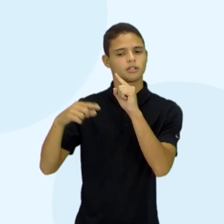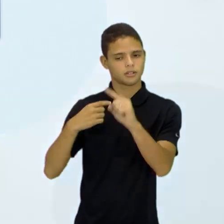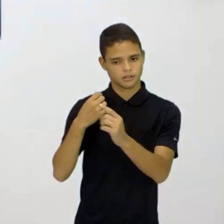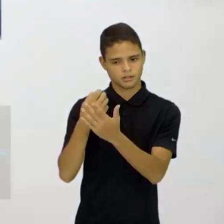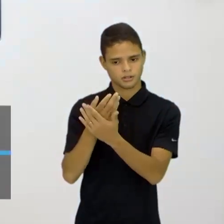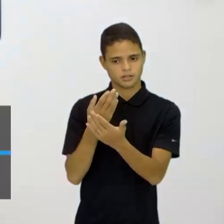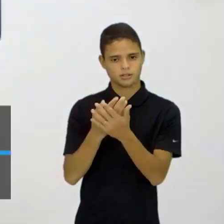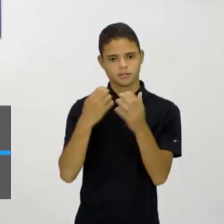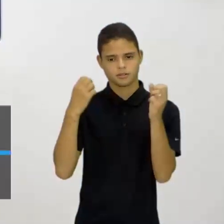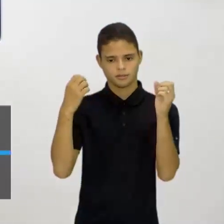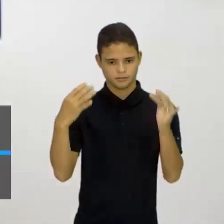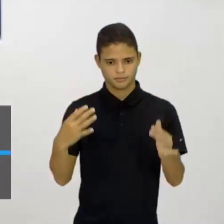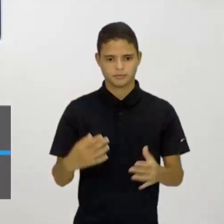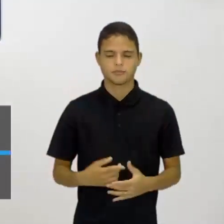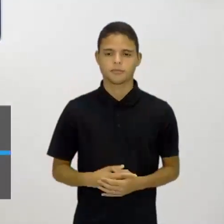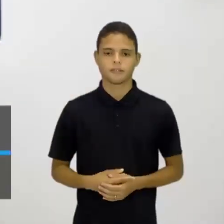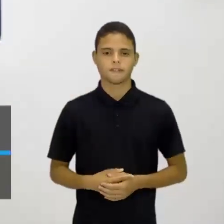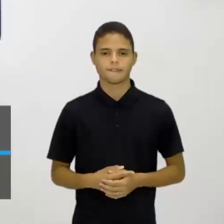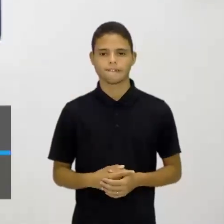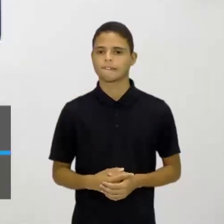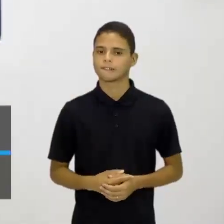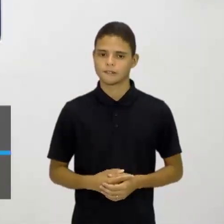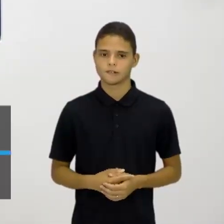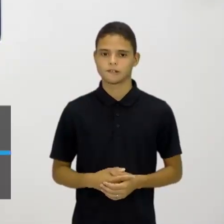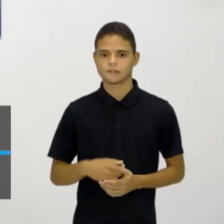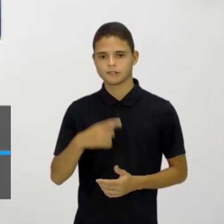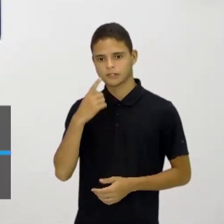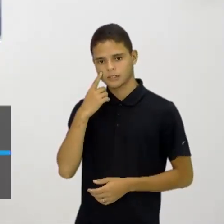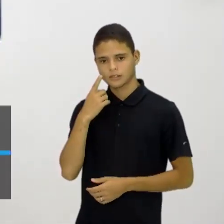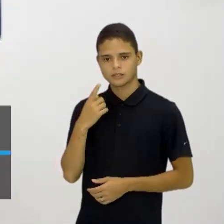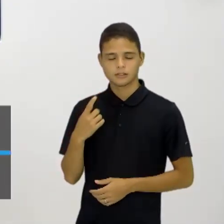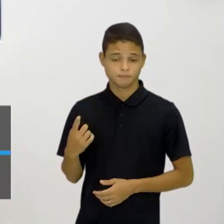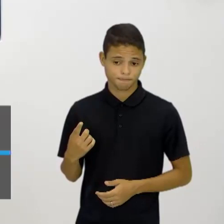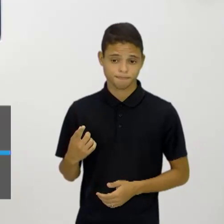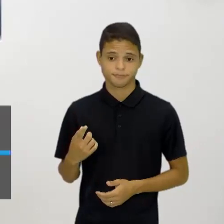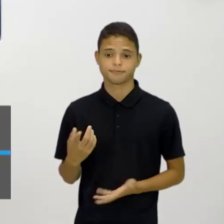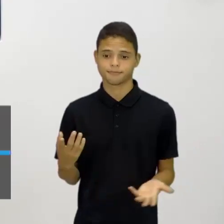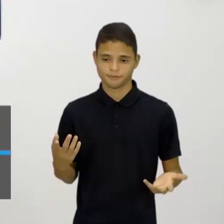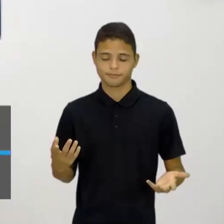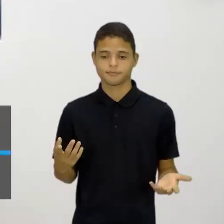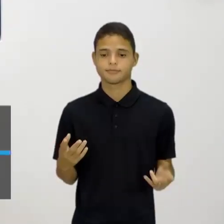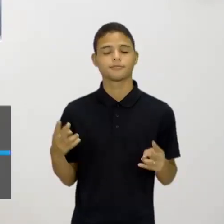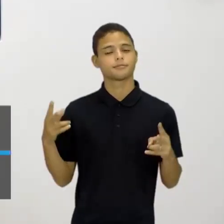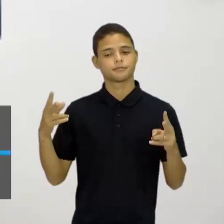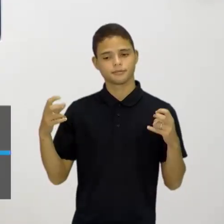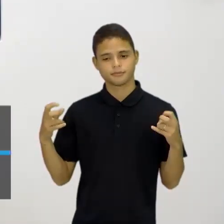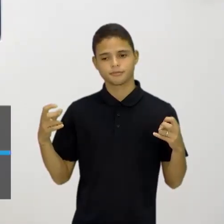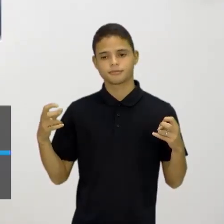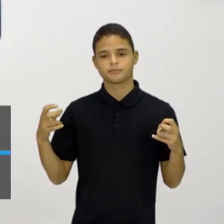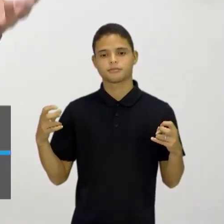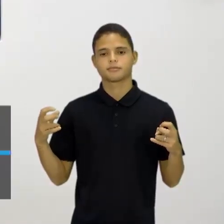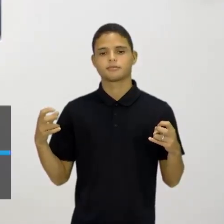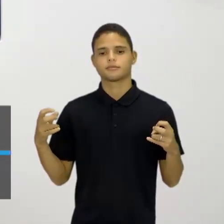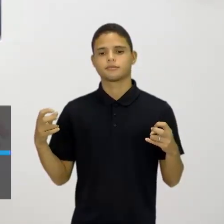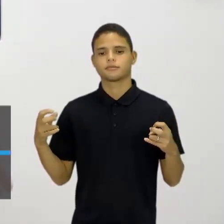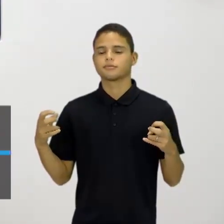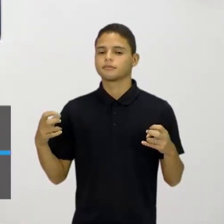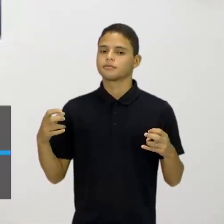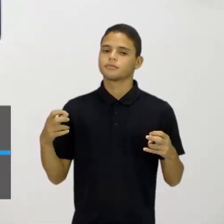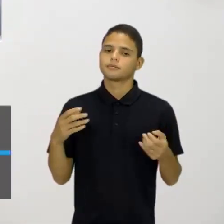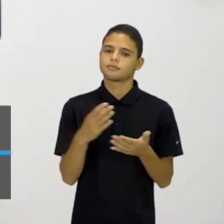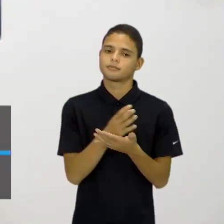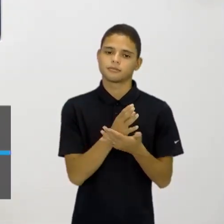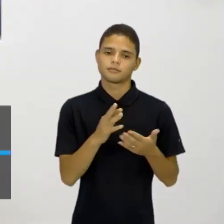que falava para vocês lá no comecinho olha que maravilha essa imagem aqui nos traz um aspecto extremamente importante em Tempo Tempo de